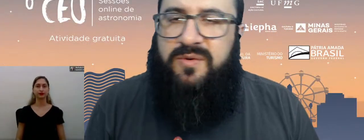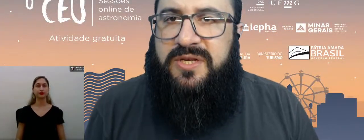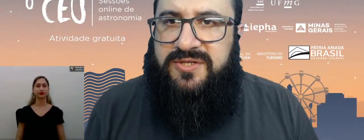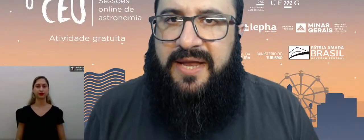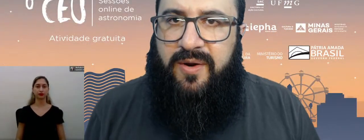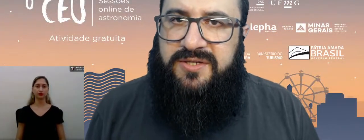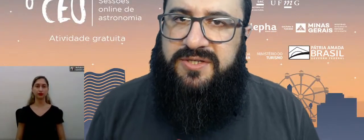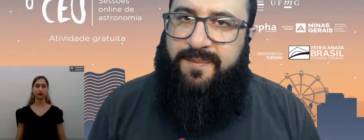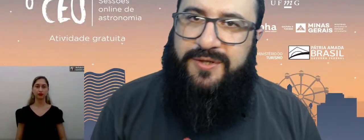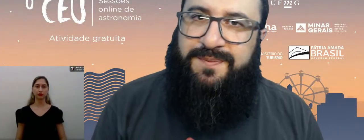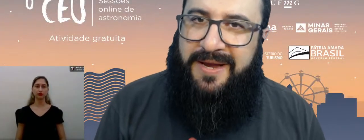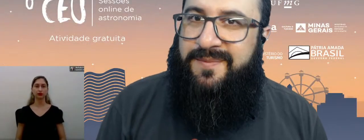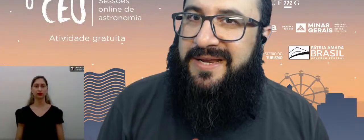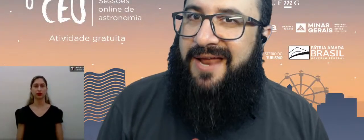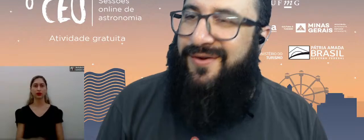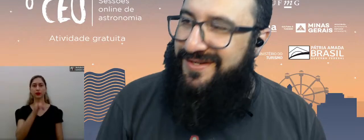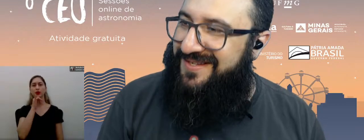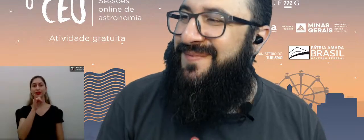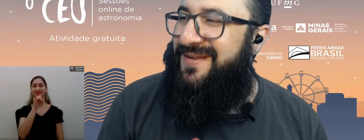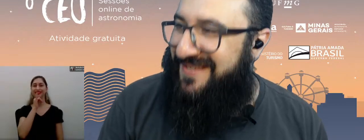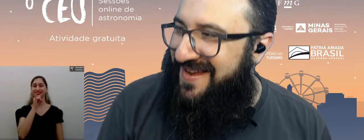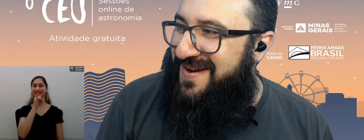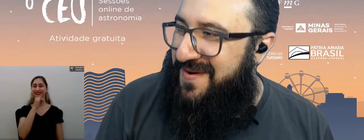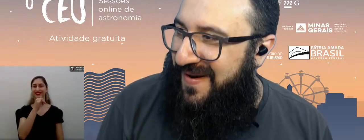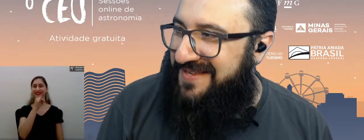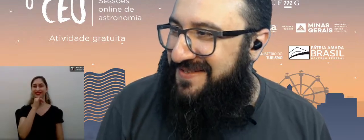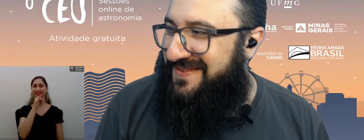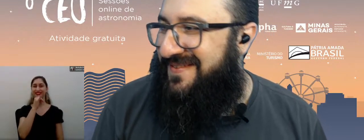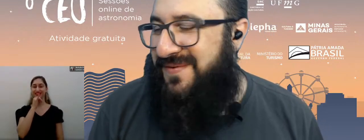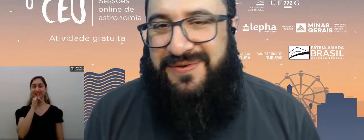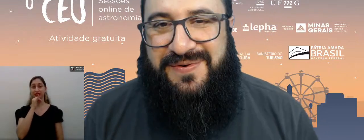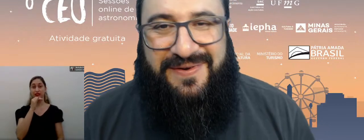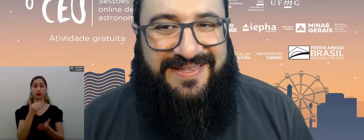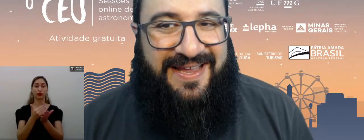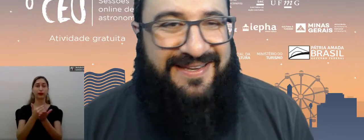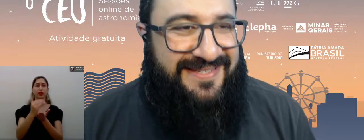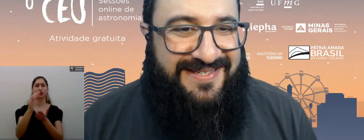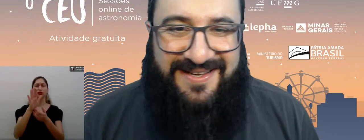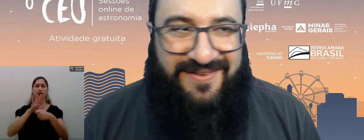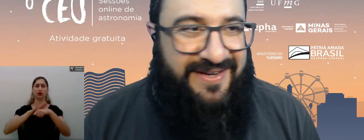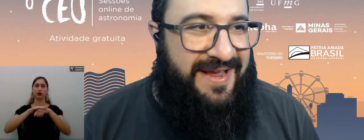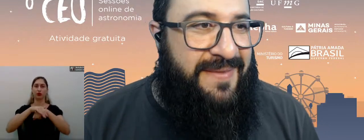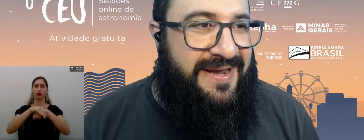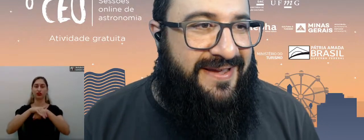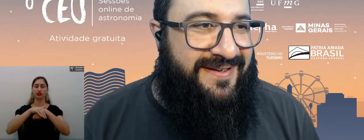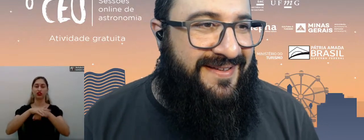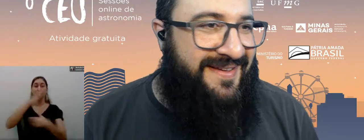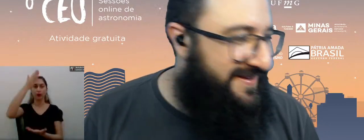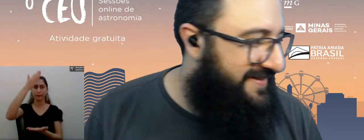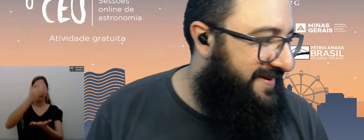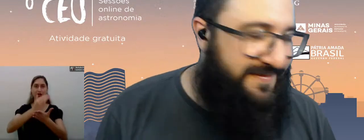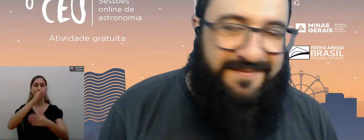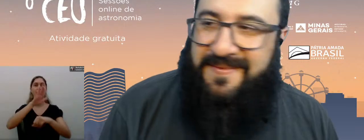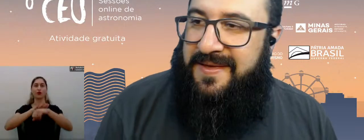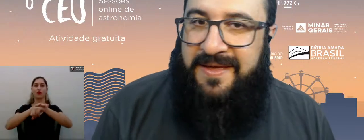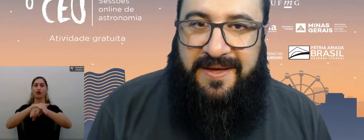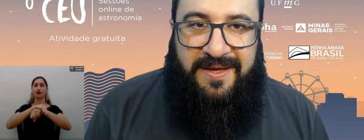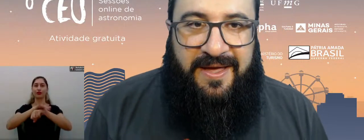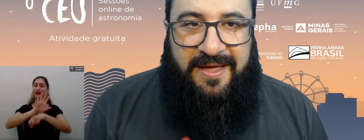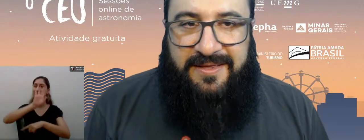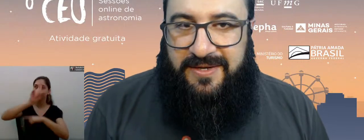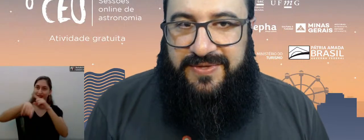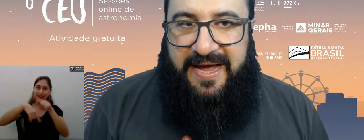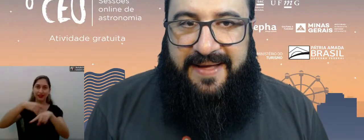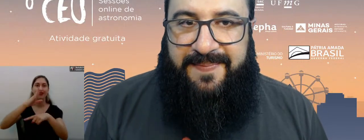você no início à noite eu preciso para ir no meio da noite depois quase quando o iniciando ali amanhã né